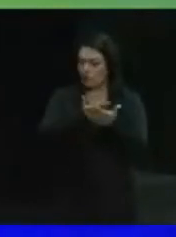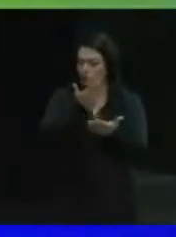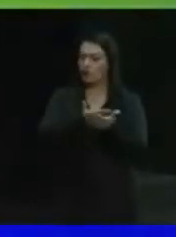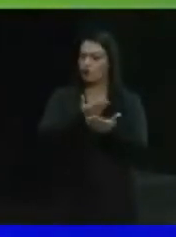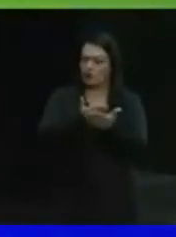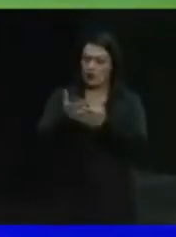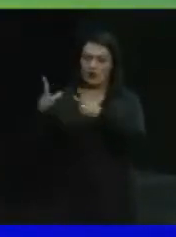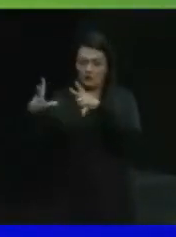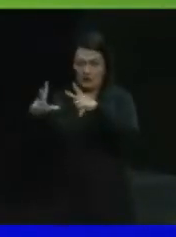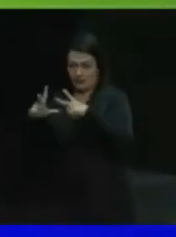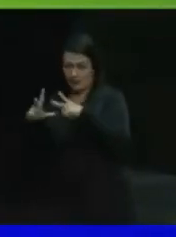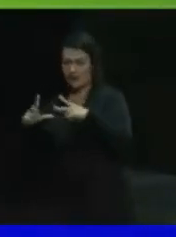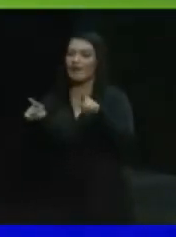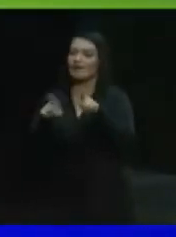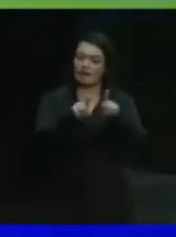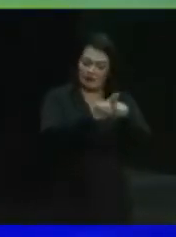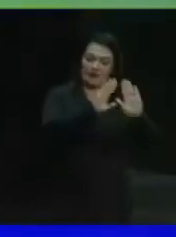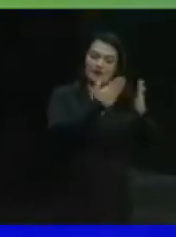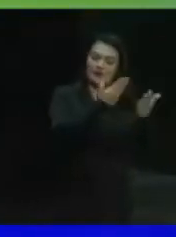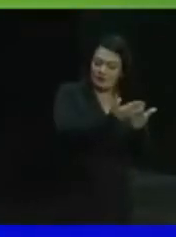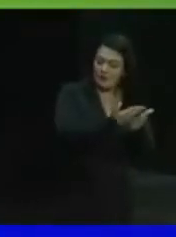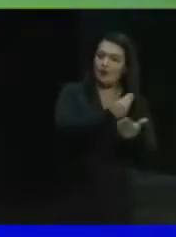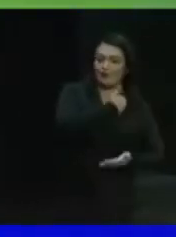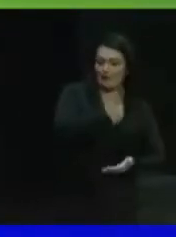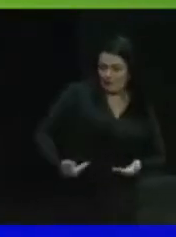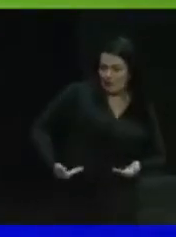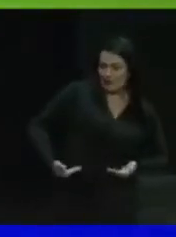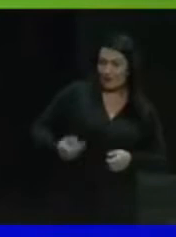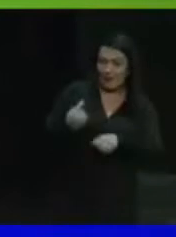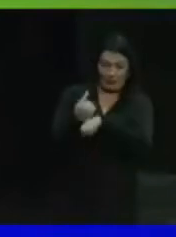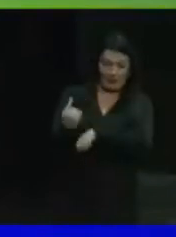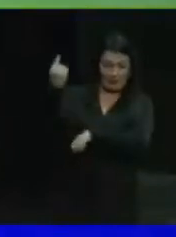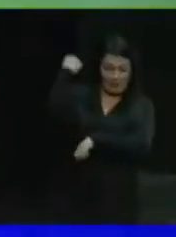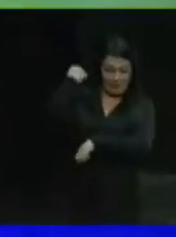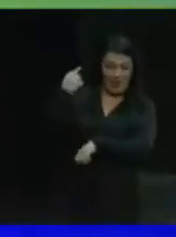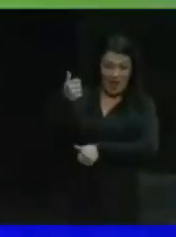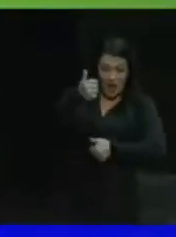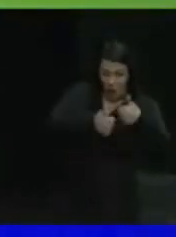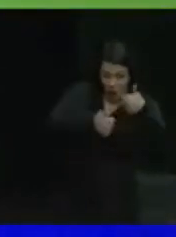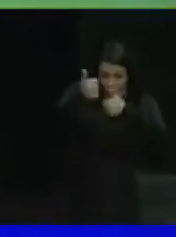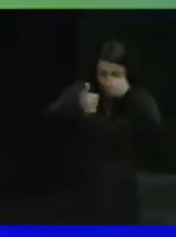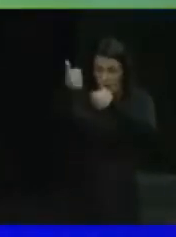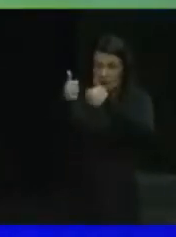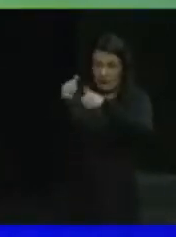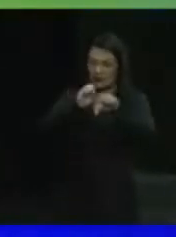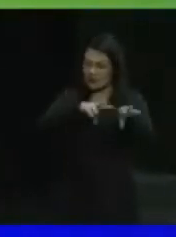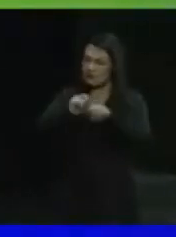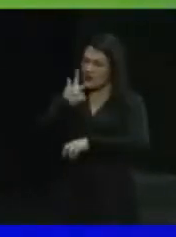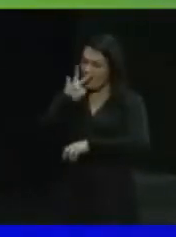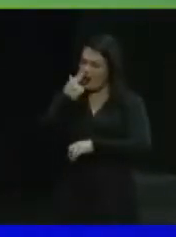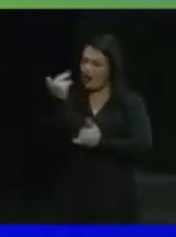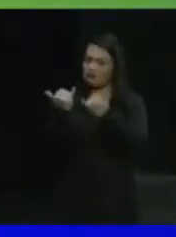escola privada como escola pública. E na época, a qualidade de ensino era